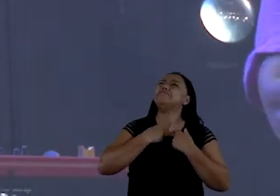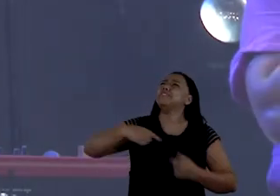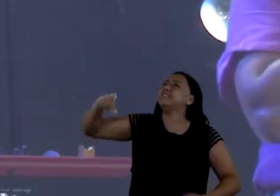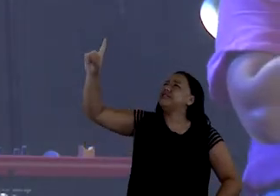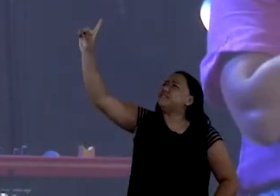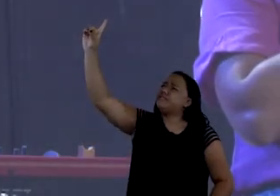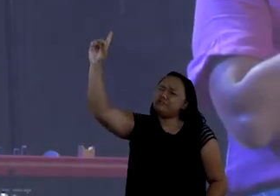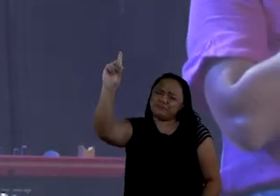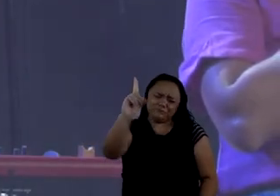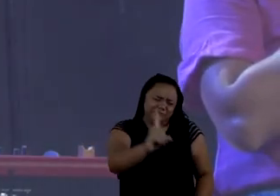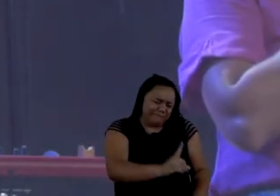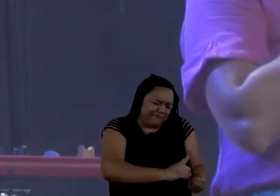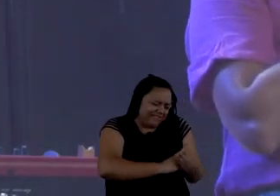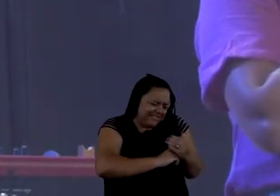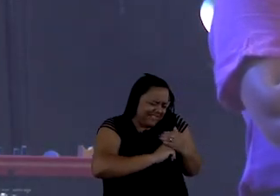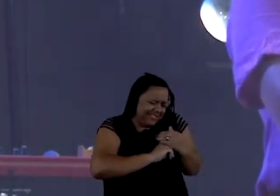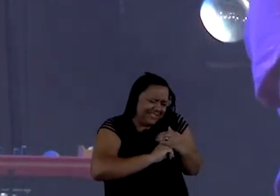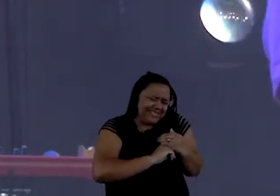queremos ser morada.